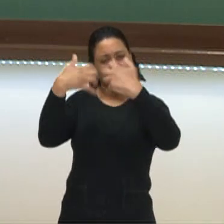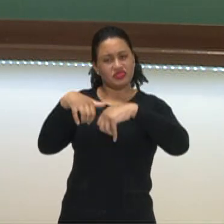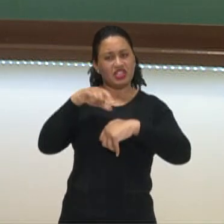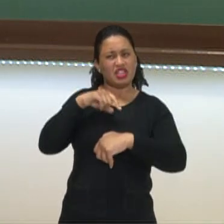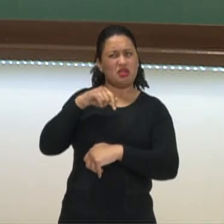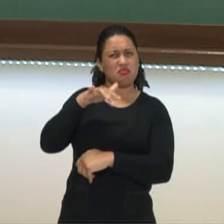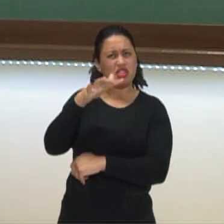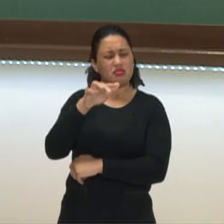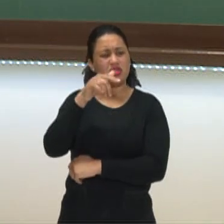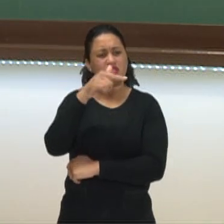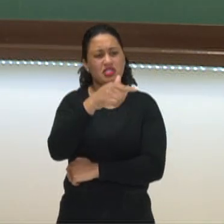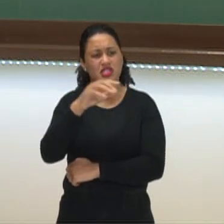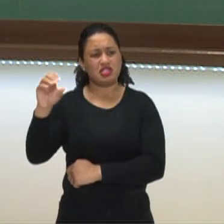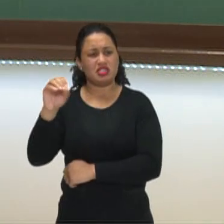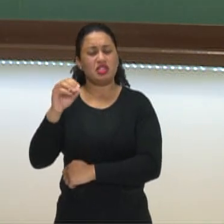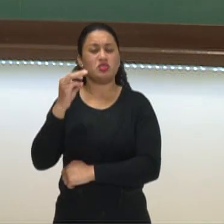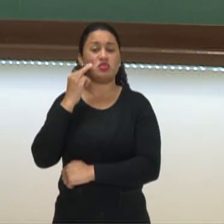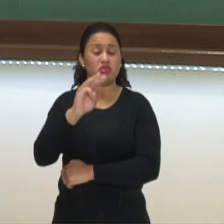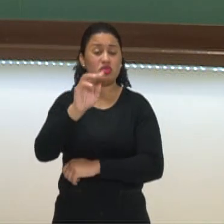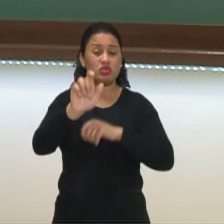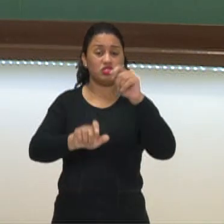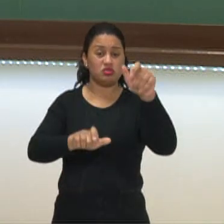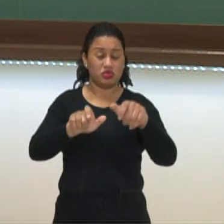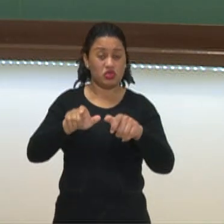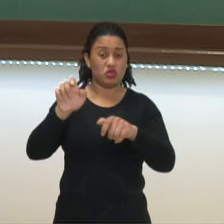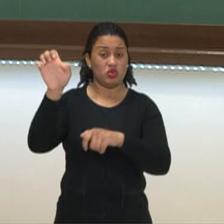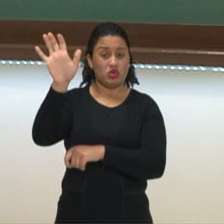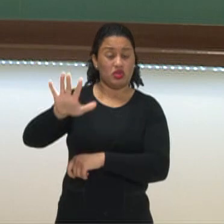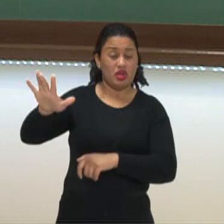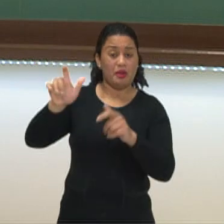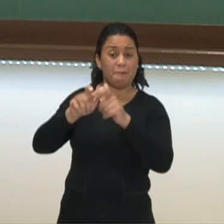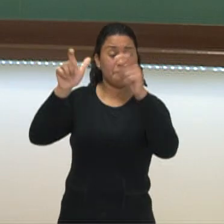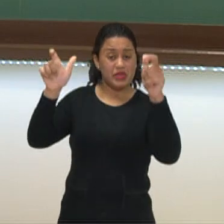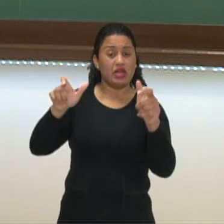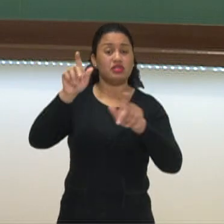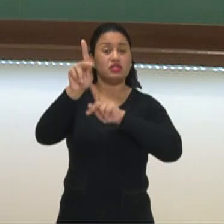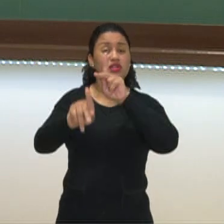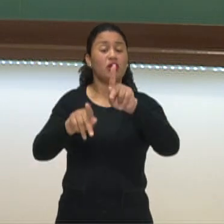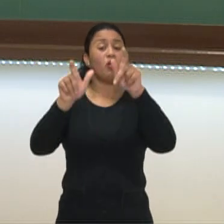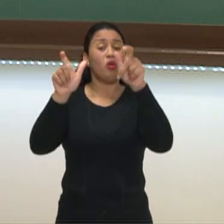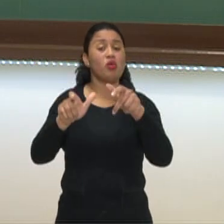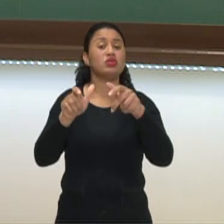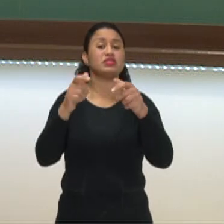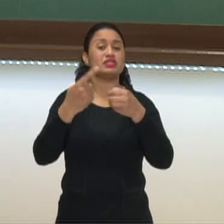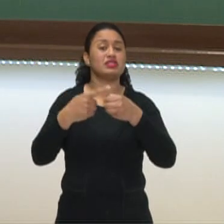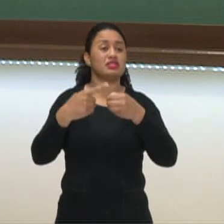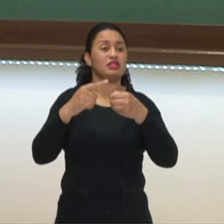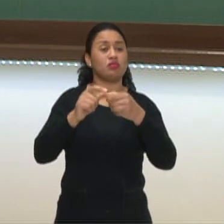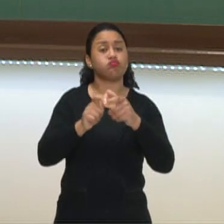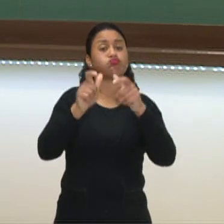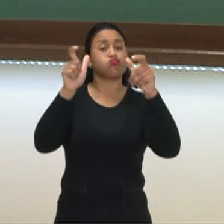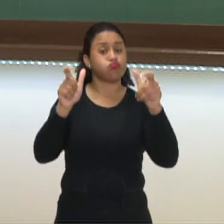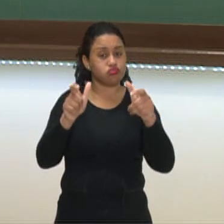existe pouco mais de 700 milhões de pessoas na Europa, a maior parte absoluta da população vive nas grandes cidades.